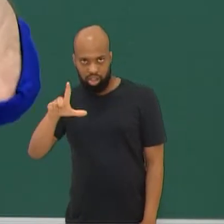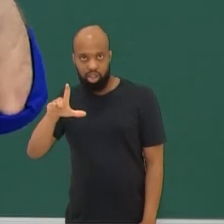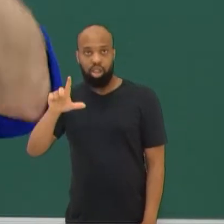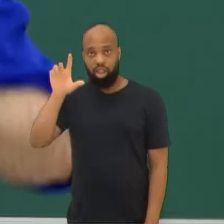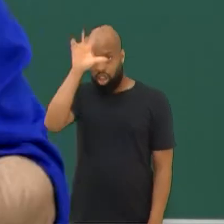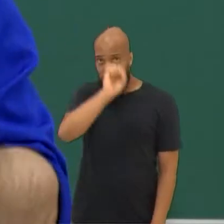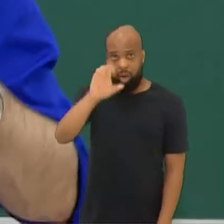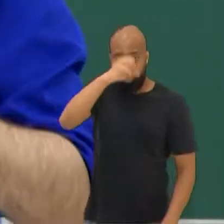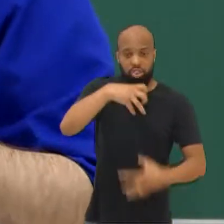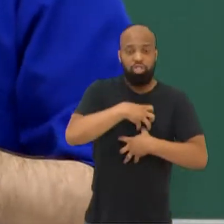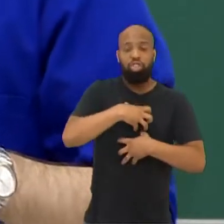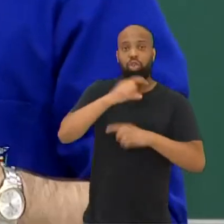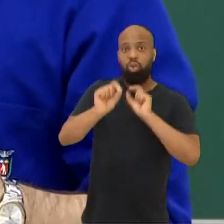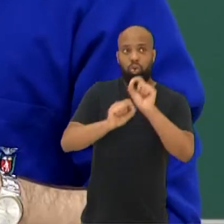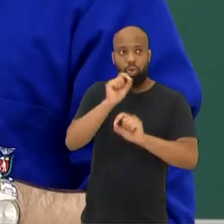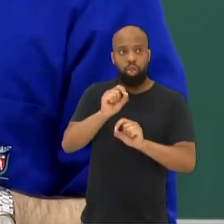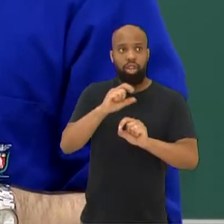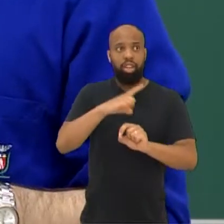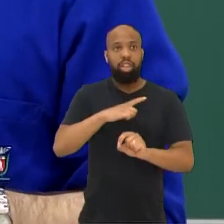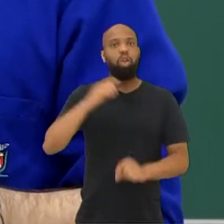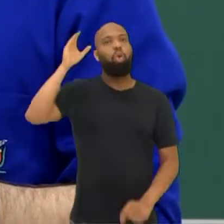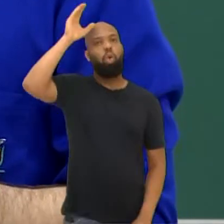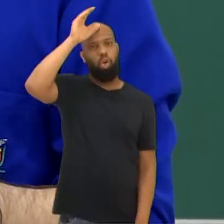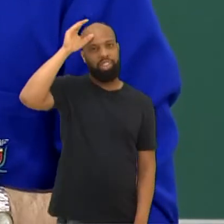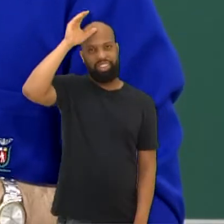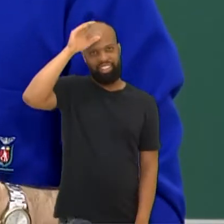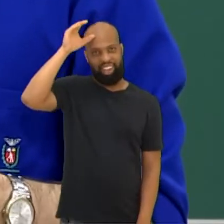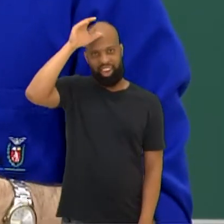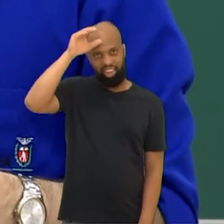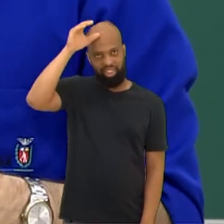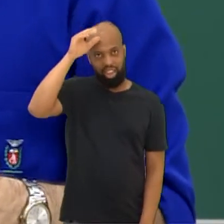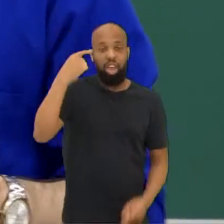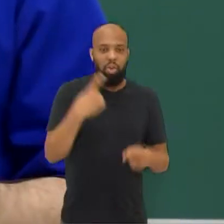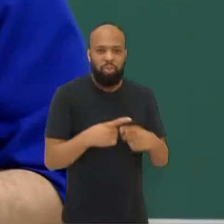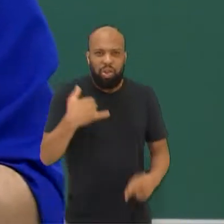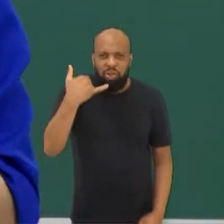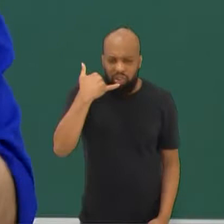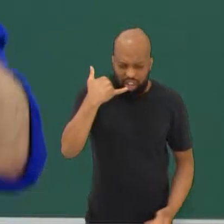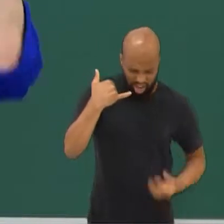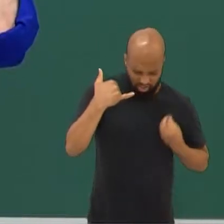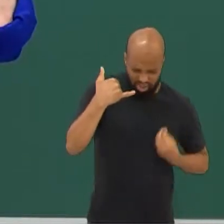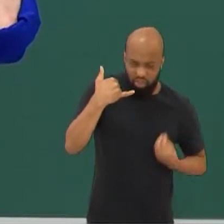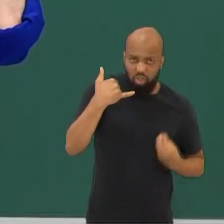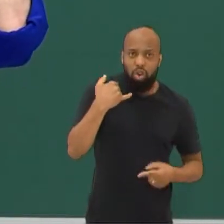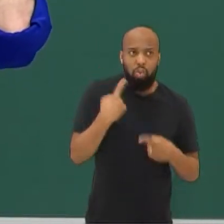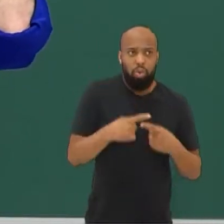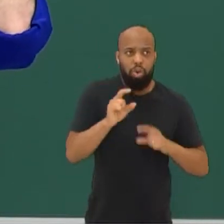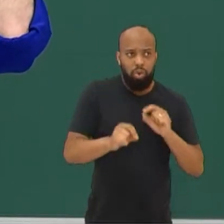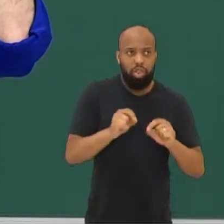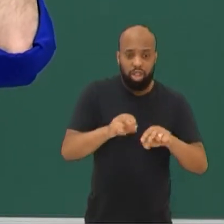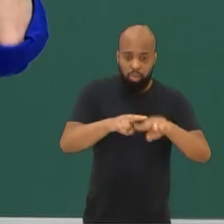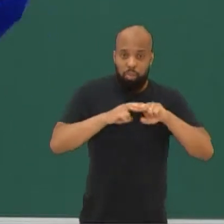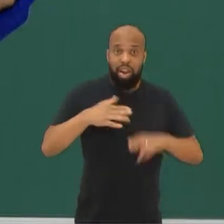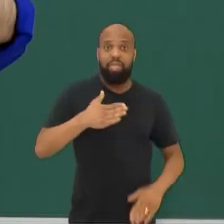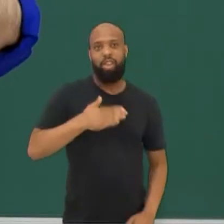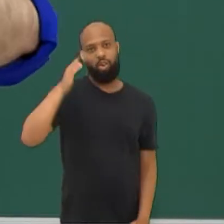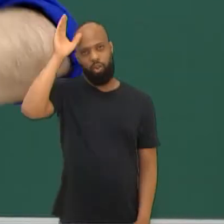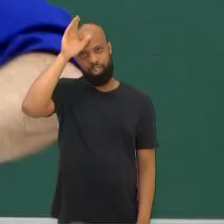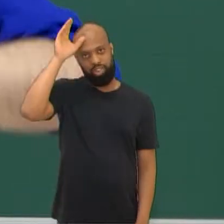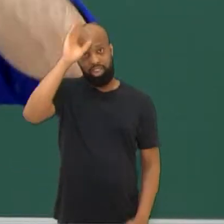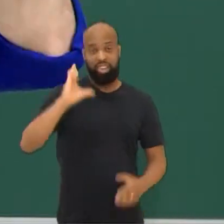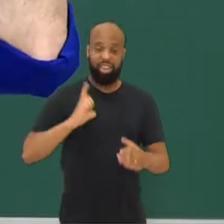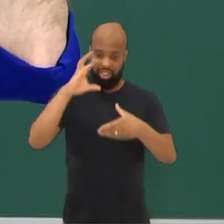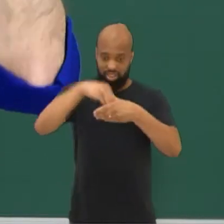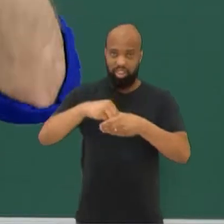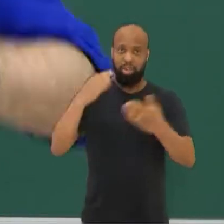de um processo mental que ele vai chamar de consciência. Exato. O celular só existe em razão da minha consciência. Em